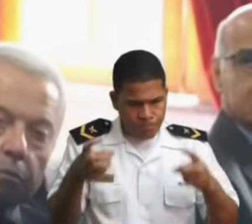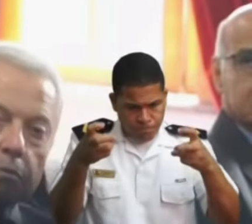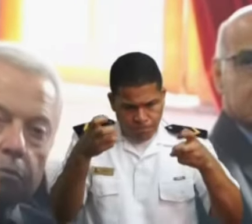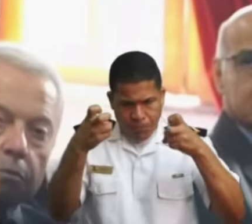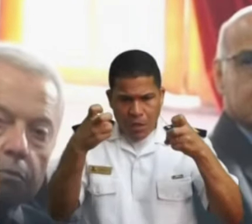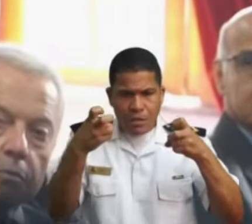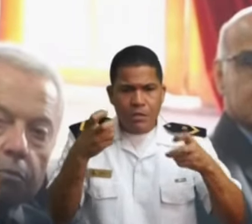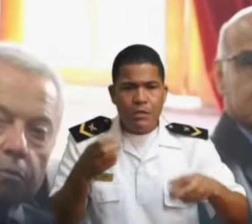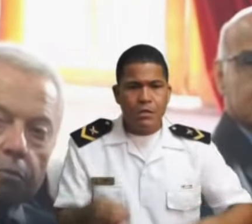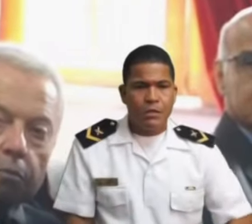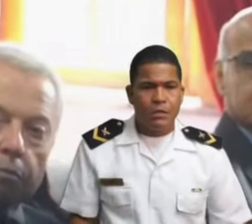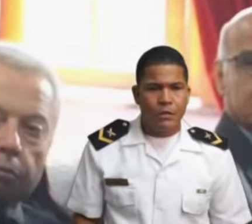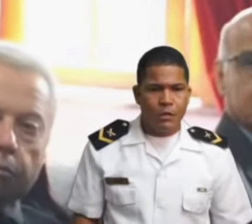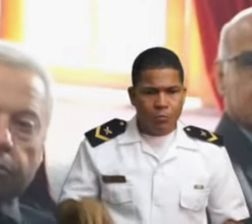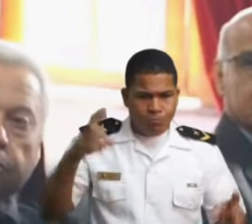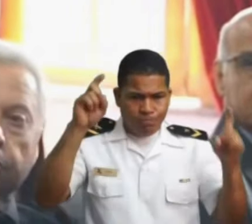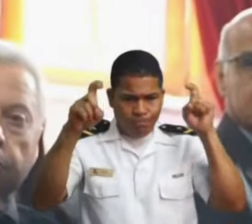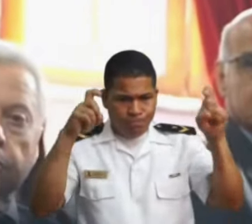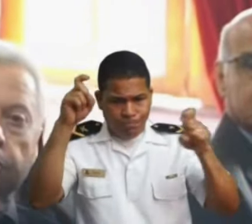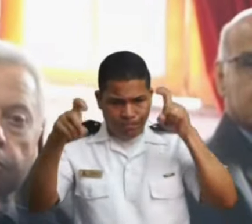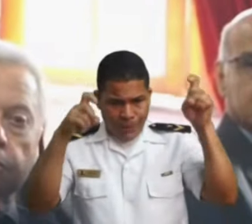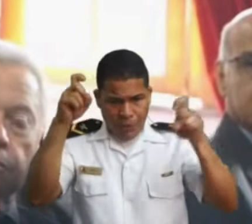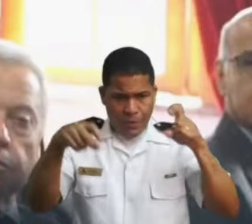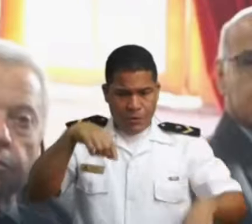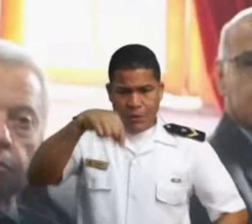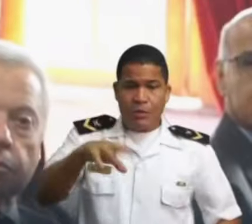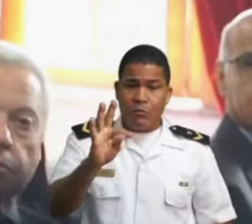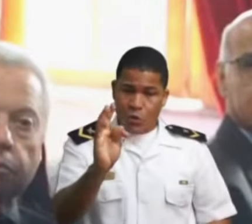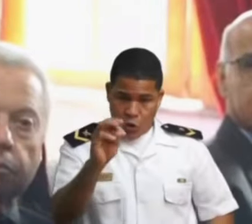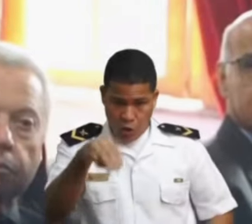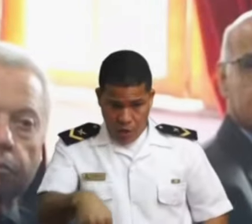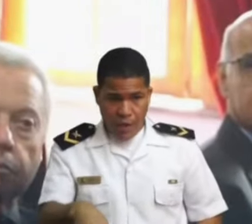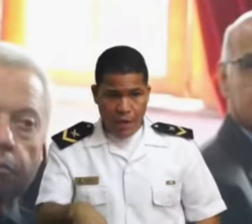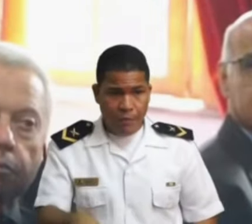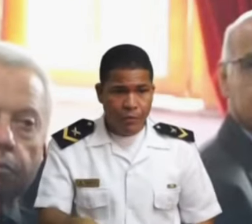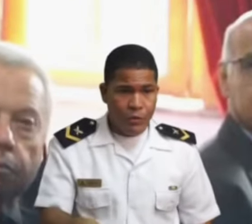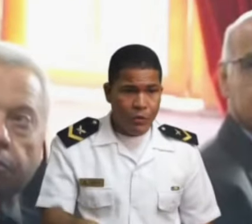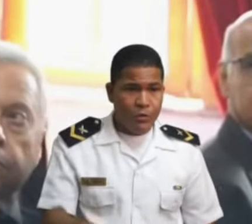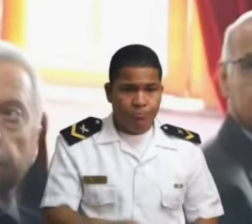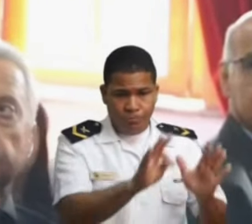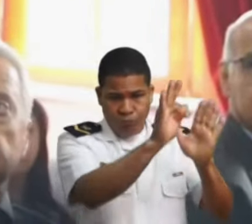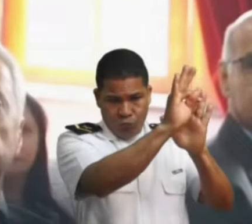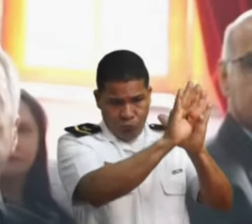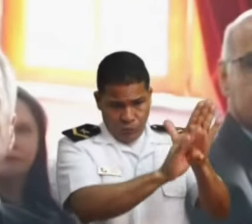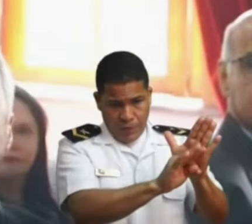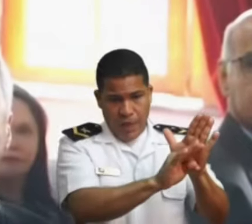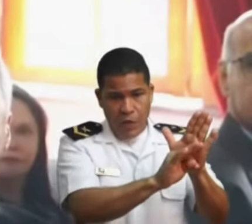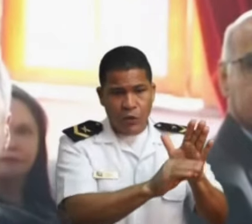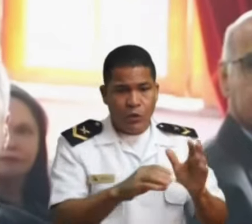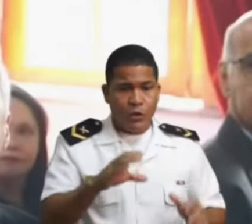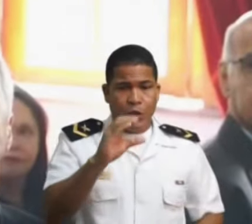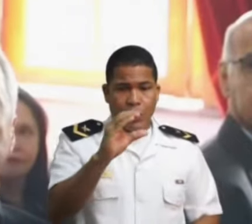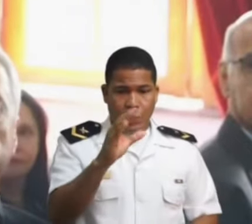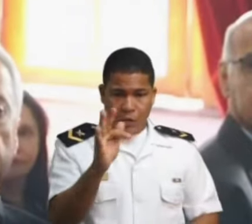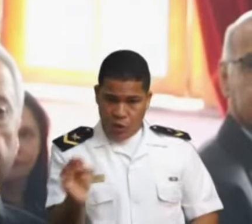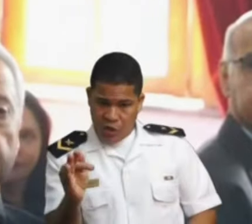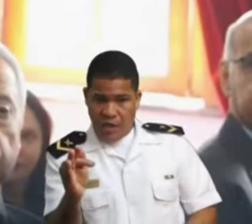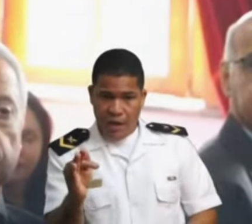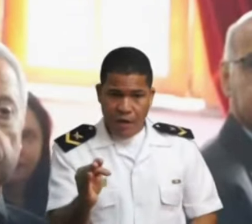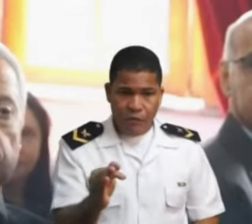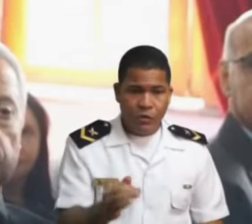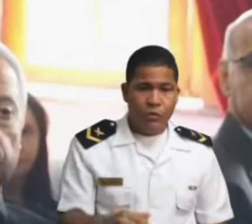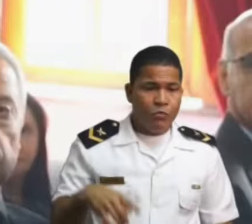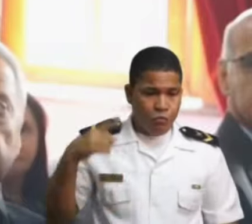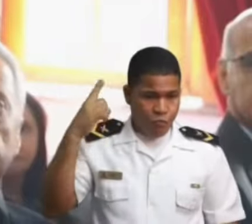Percebe-se, portanto, a preocupação desta Corte com o texto constitucional no sentido de que